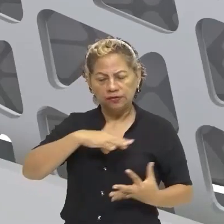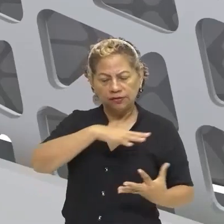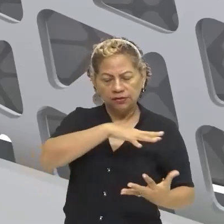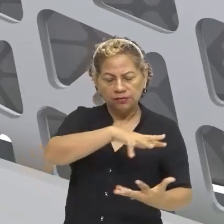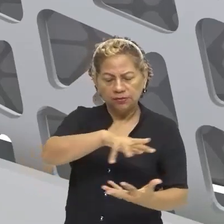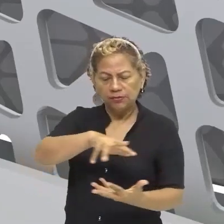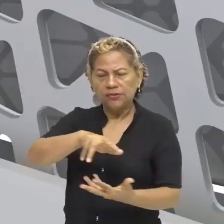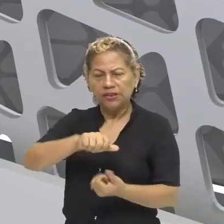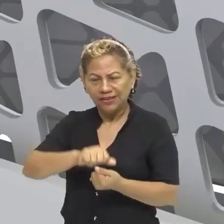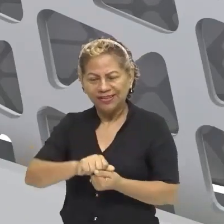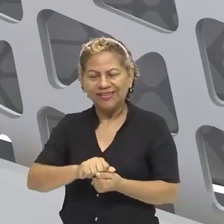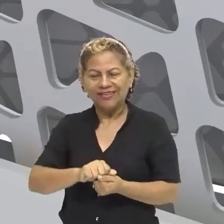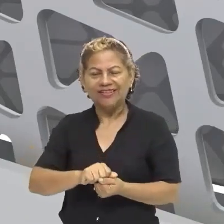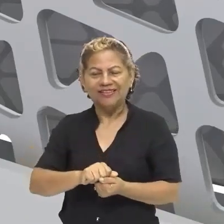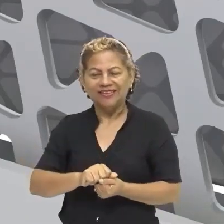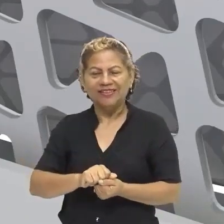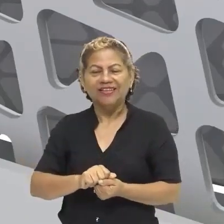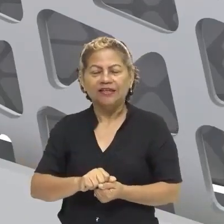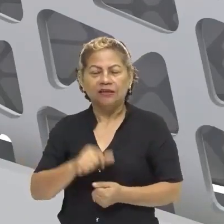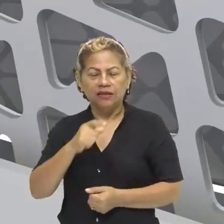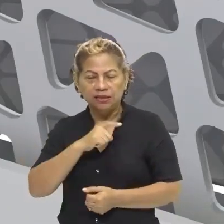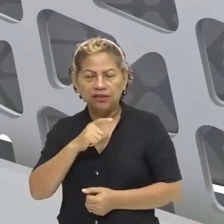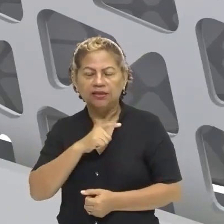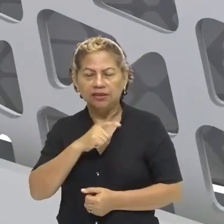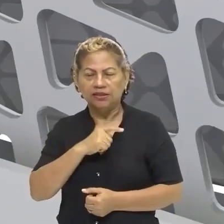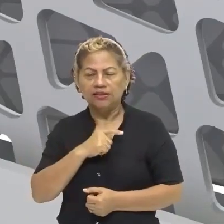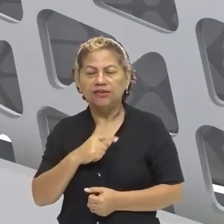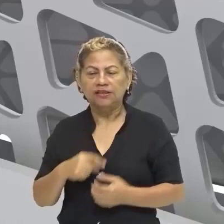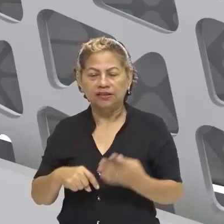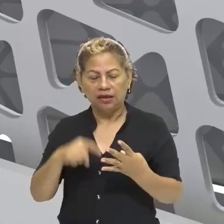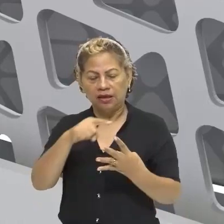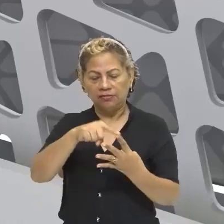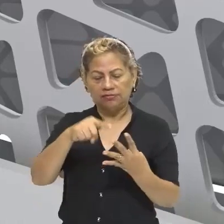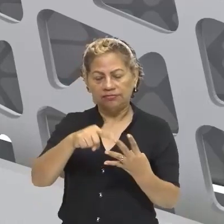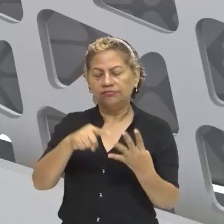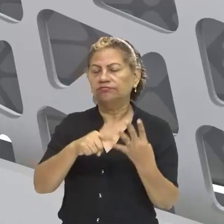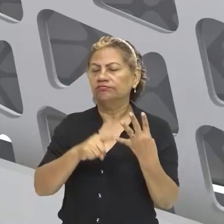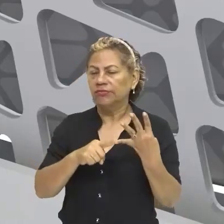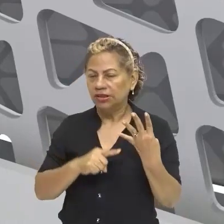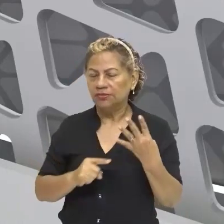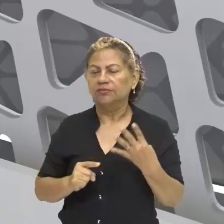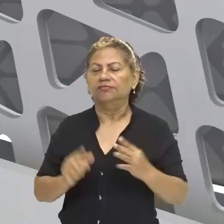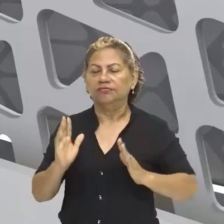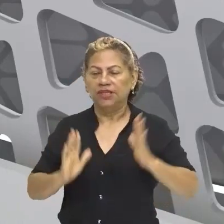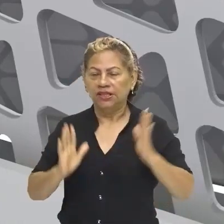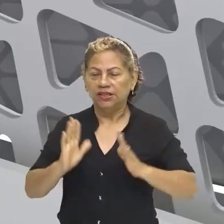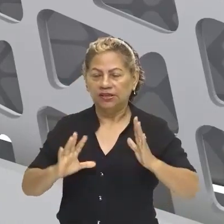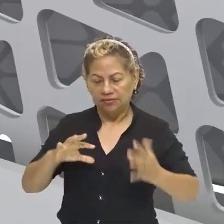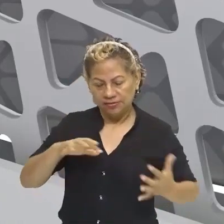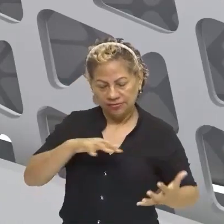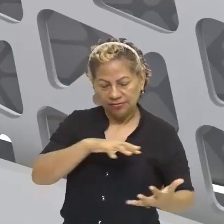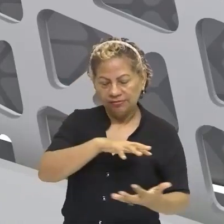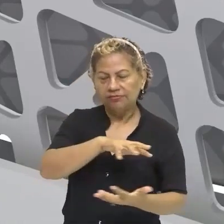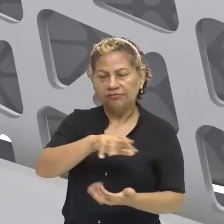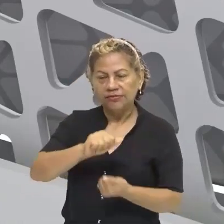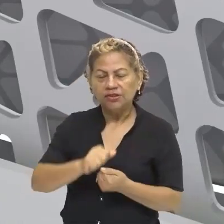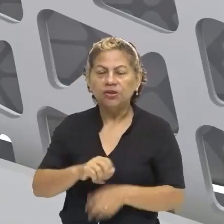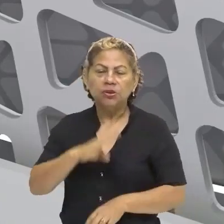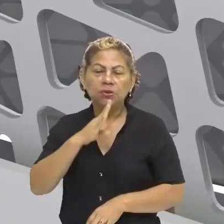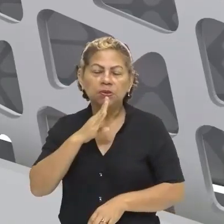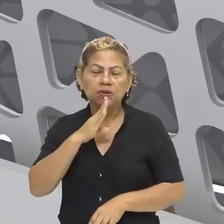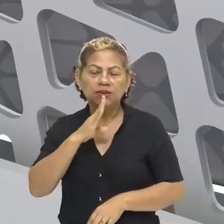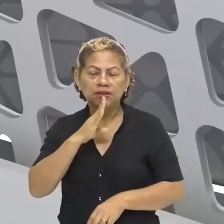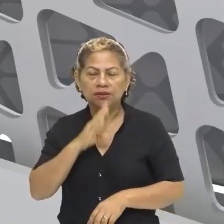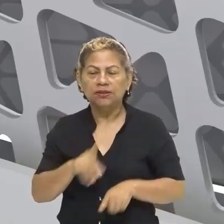Sol, nós temos 4 estações e é muito importante conhecer como é essa mecânica